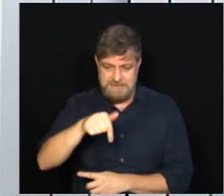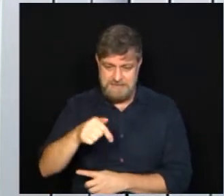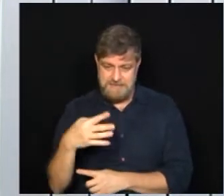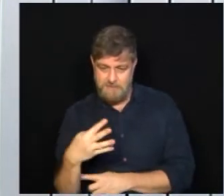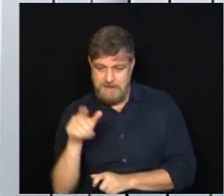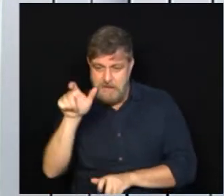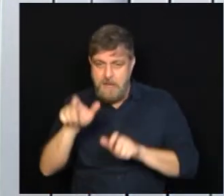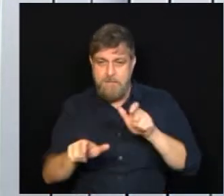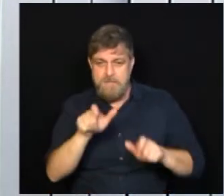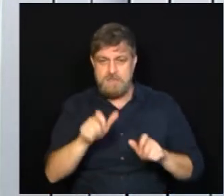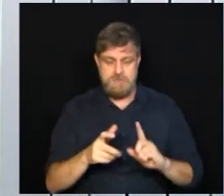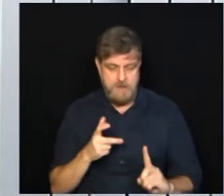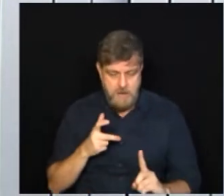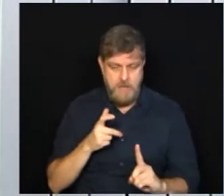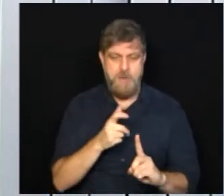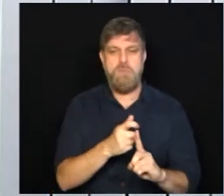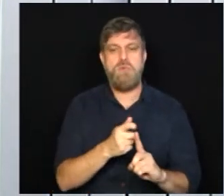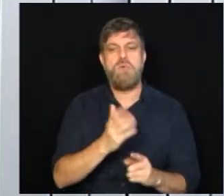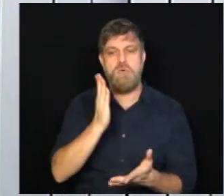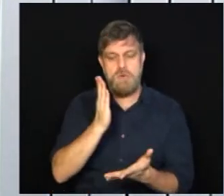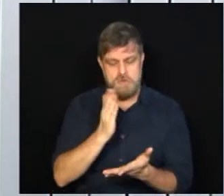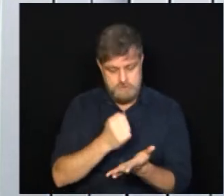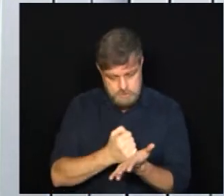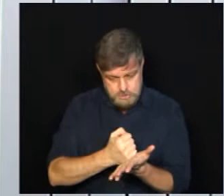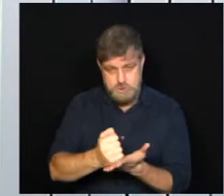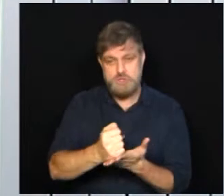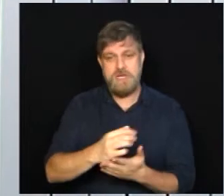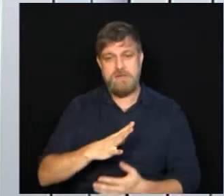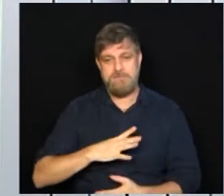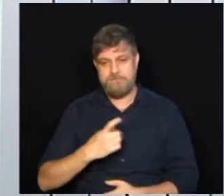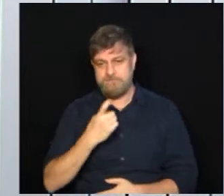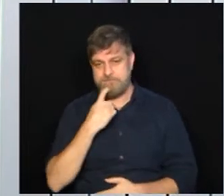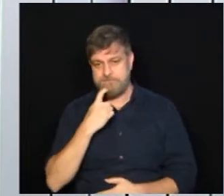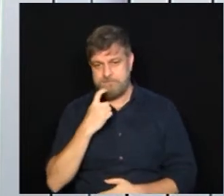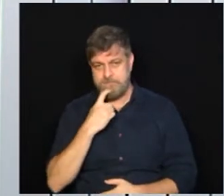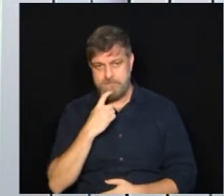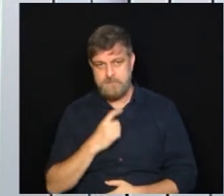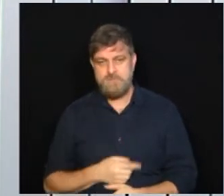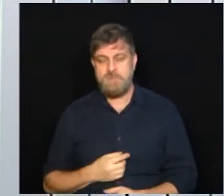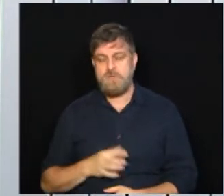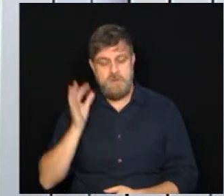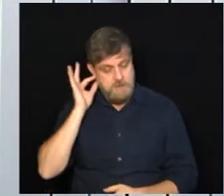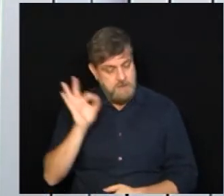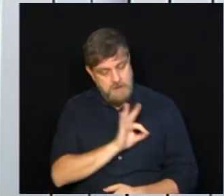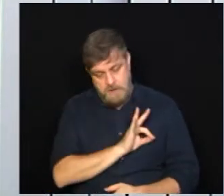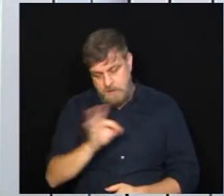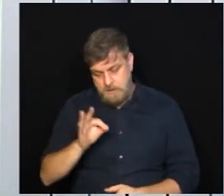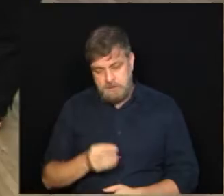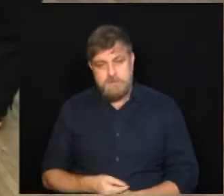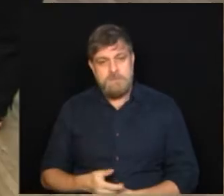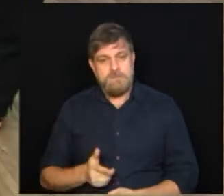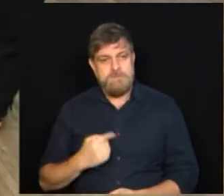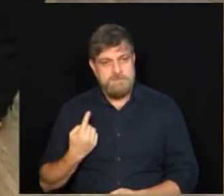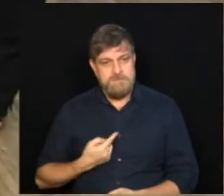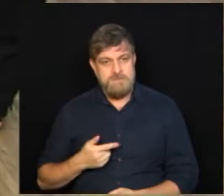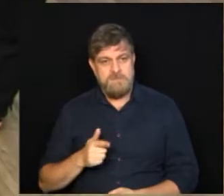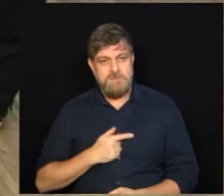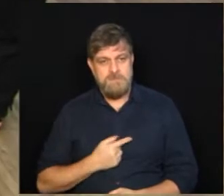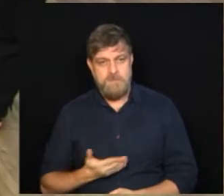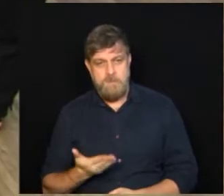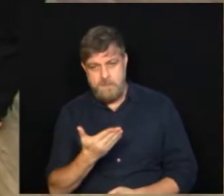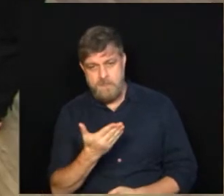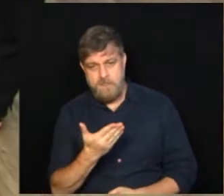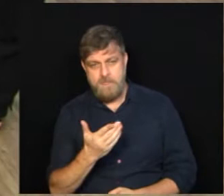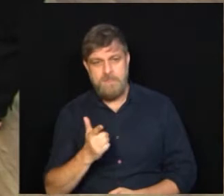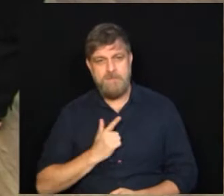42.874 pessoas já se vacinaram aqui na cidade de Campinas, o que é uma ótima notícia. A gente tem até aqui na tela, olha